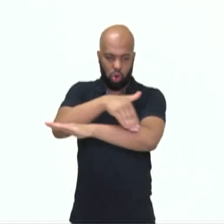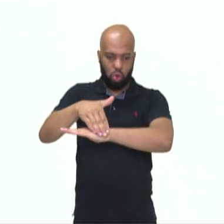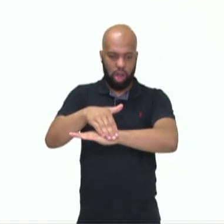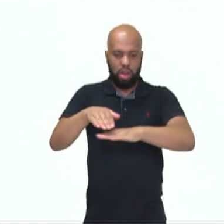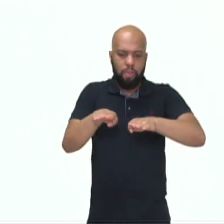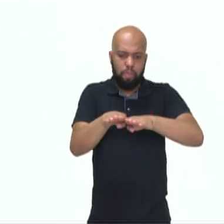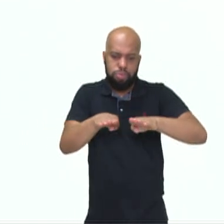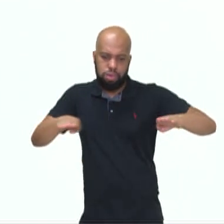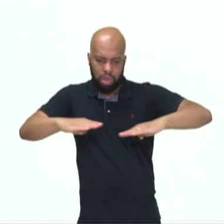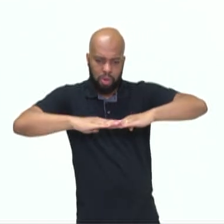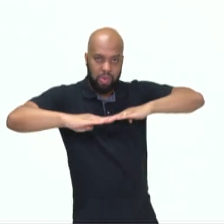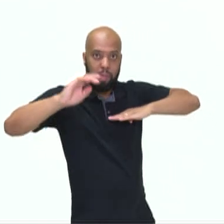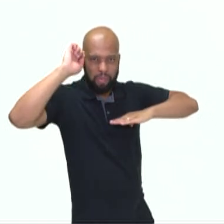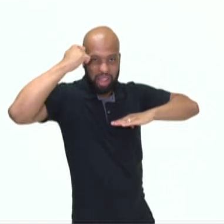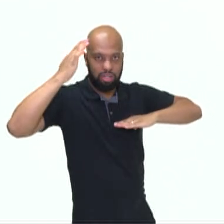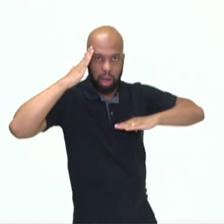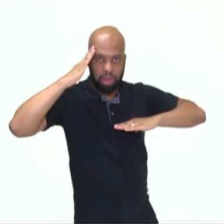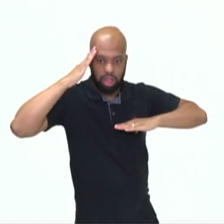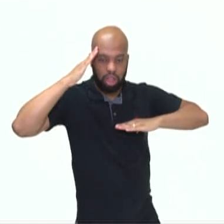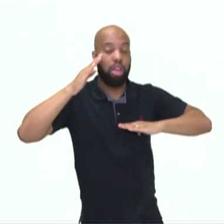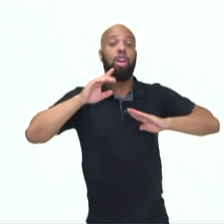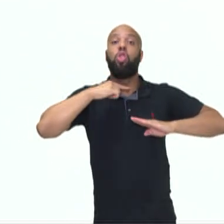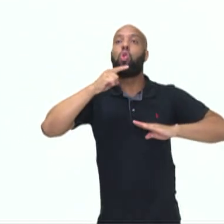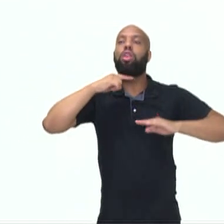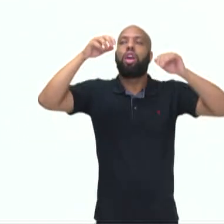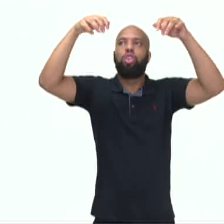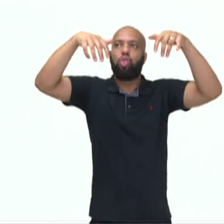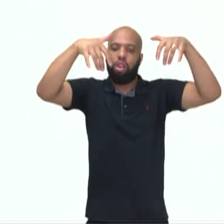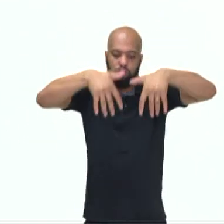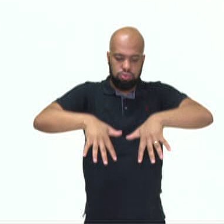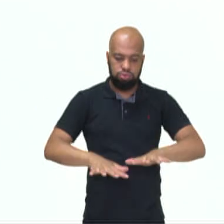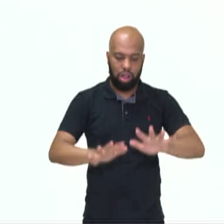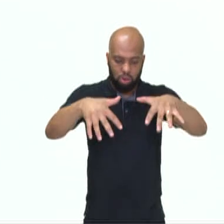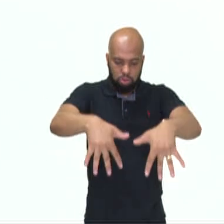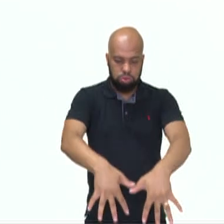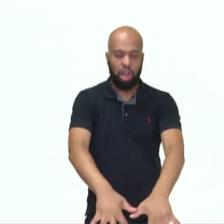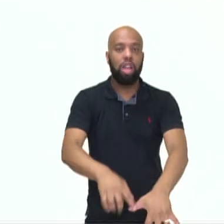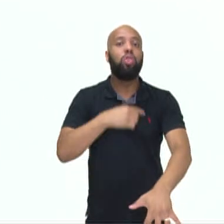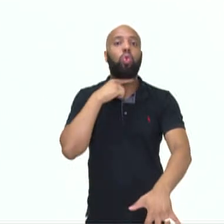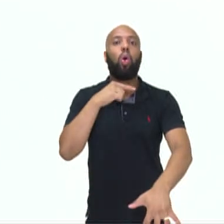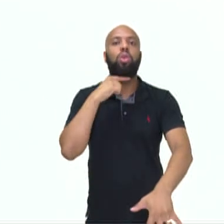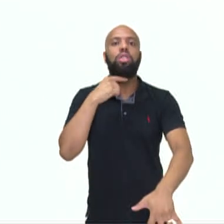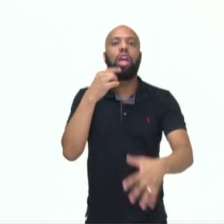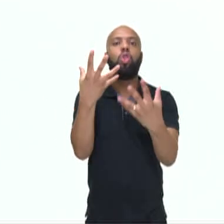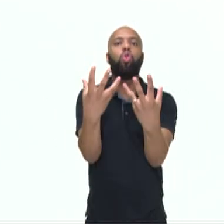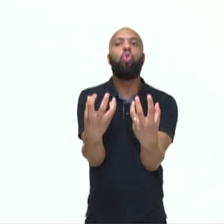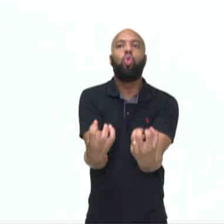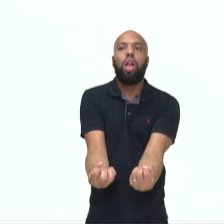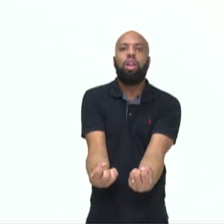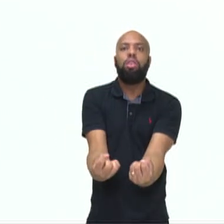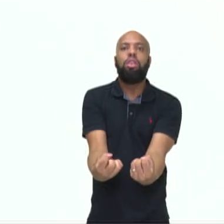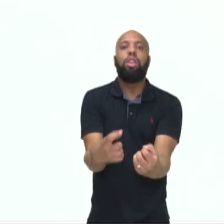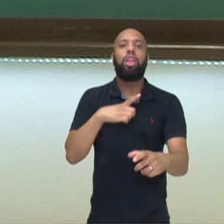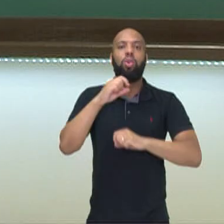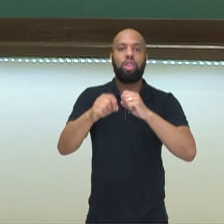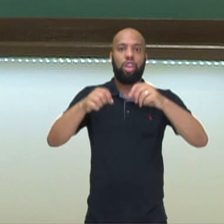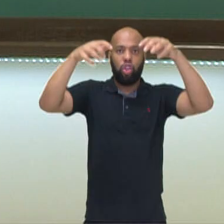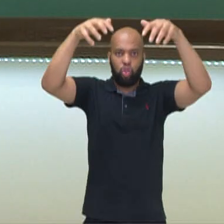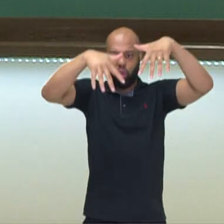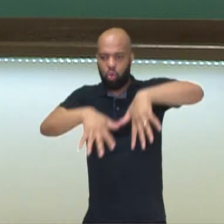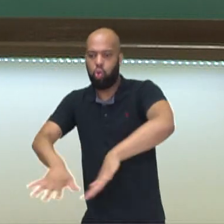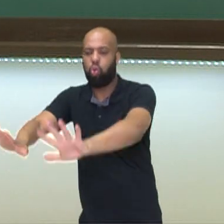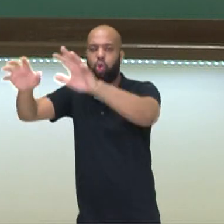de infiltração da água das chuvas, o que aumenta consideravelmente o escoamento superficial.